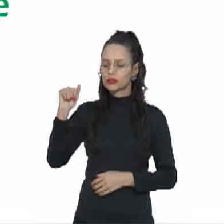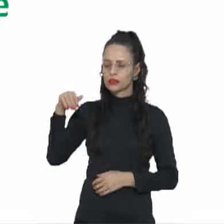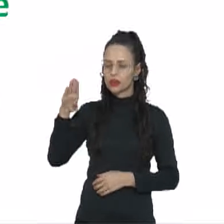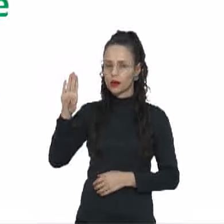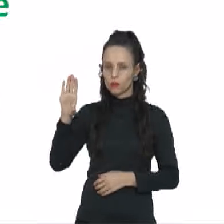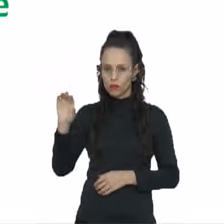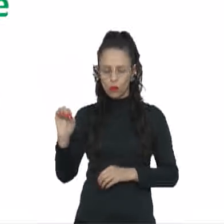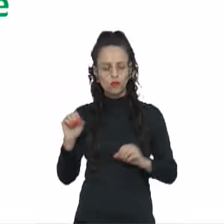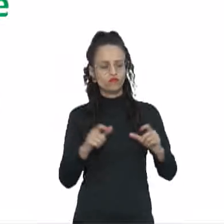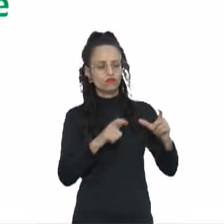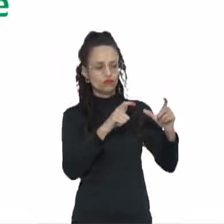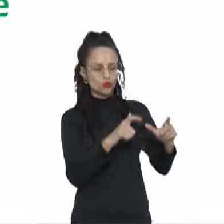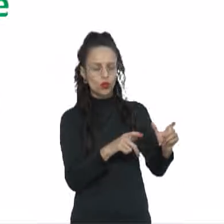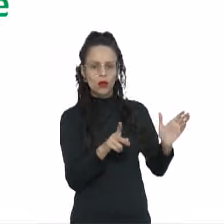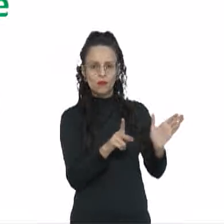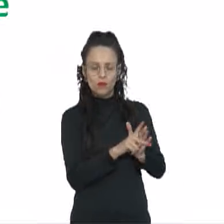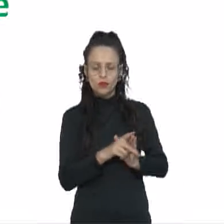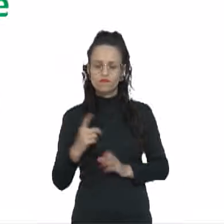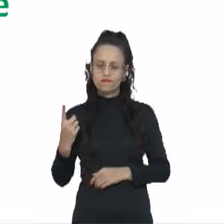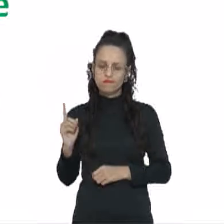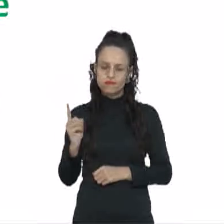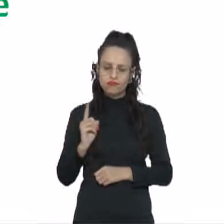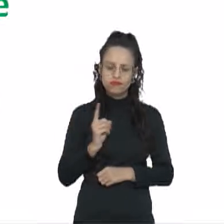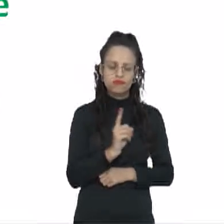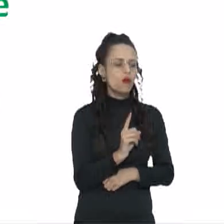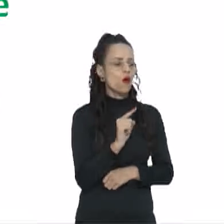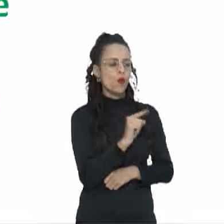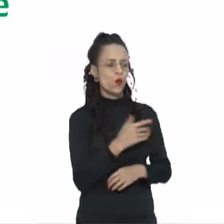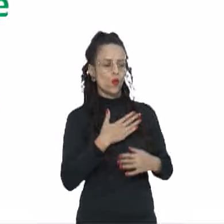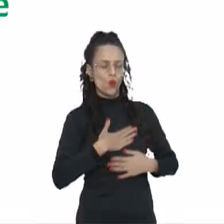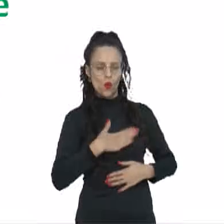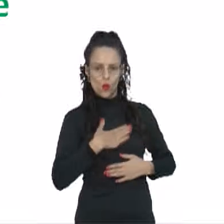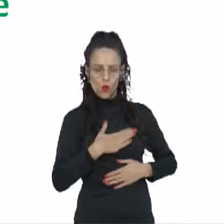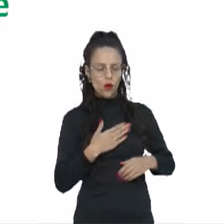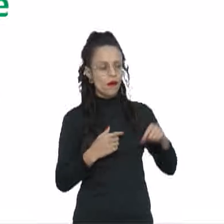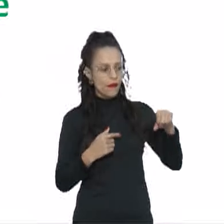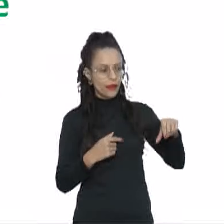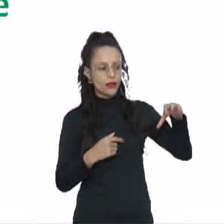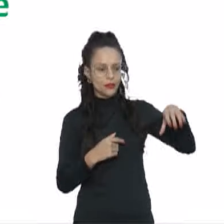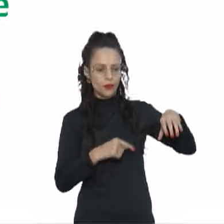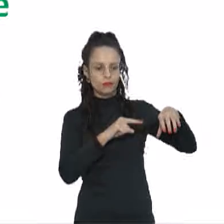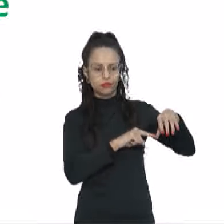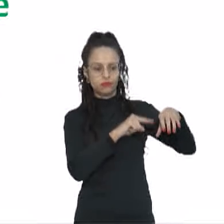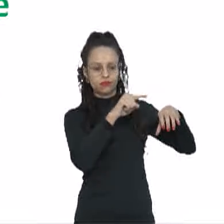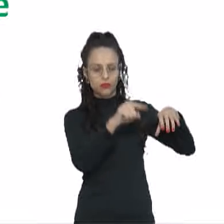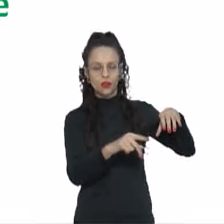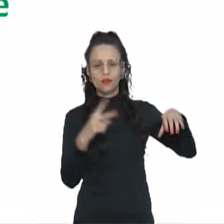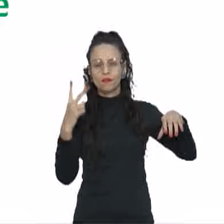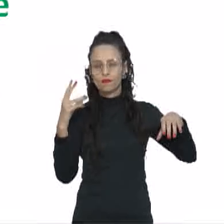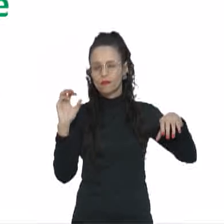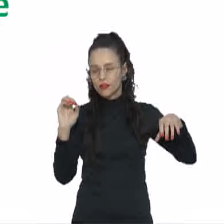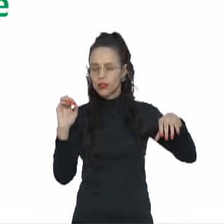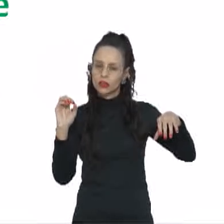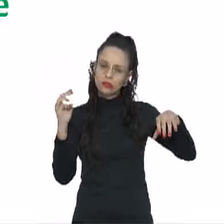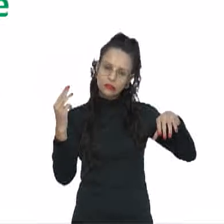ou chasques, e fiscais do império, do imperador. Os tambos estavam na estrada a cada 20 ou 30 km, que era uma